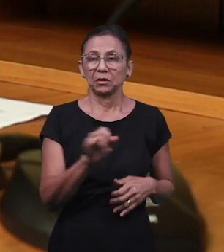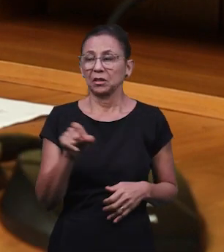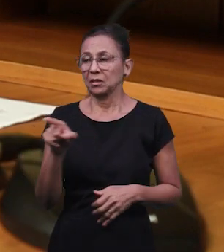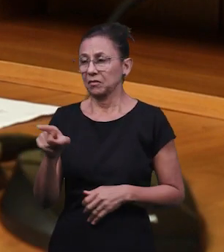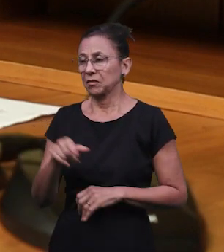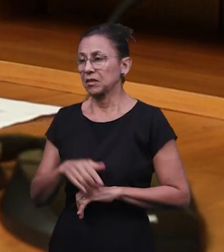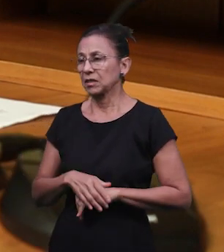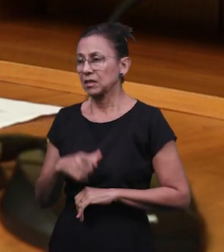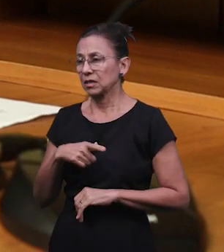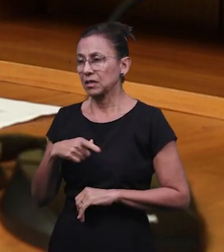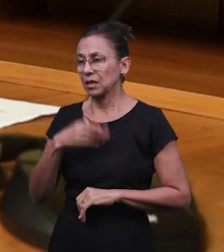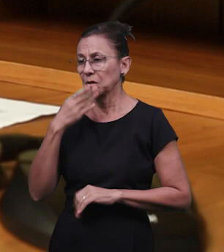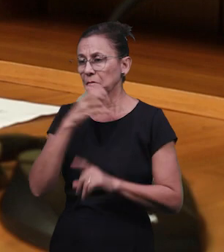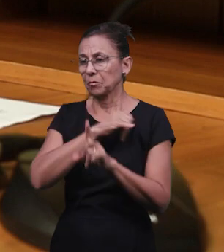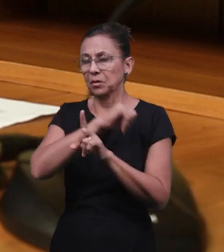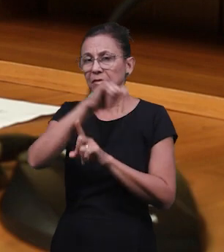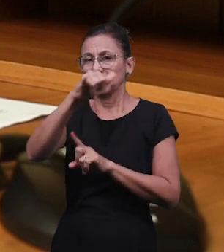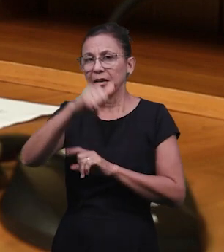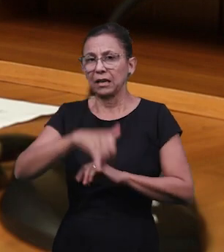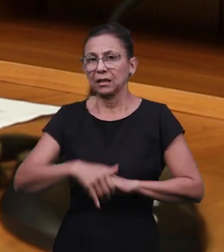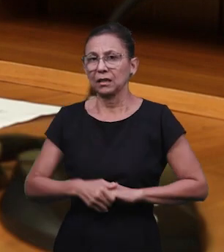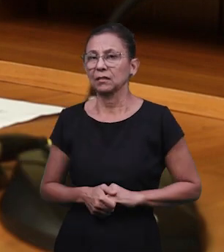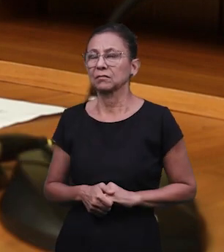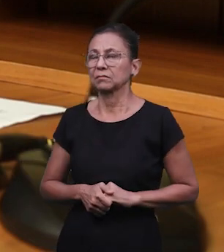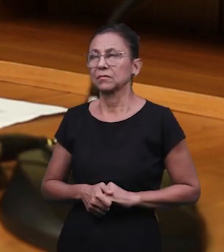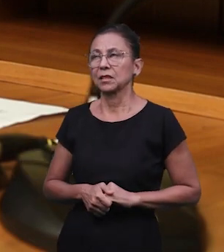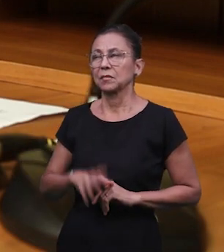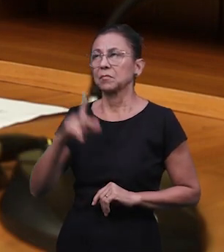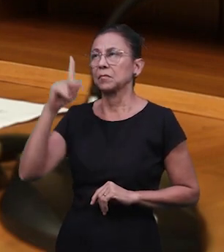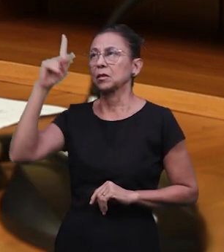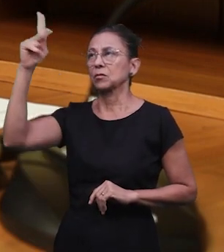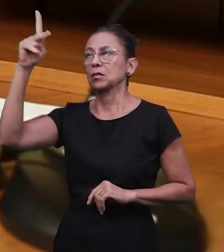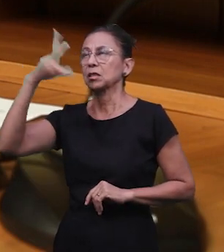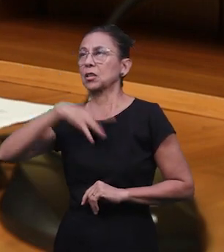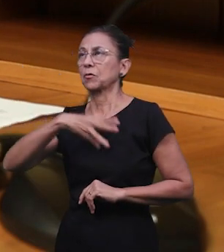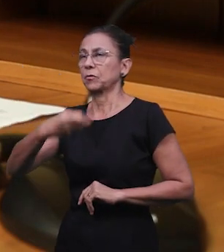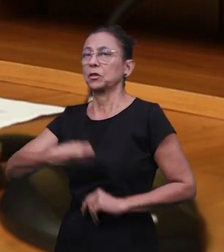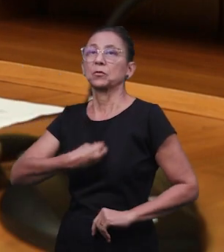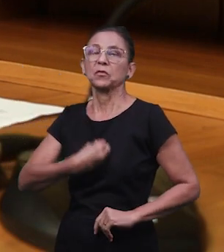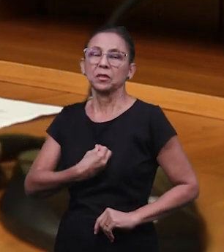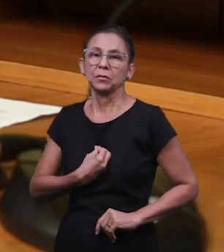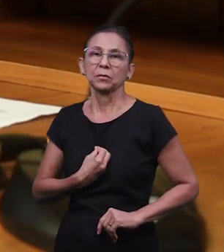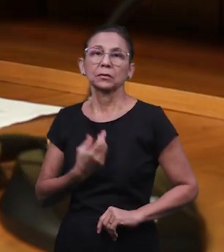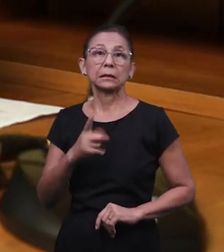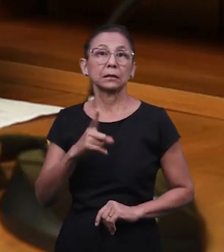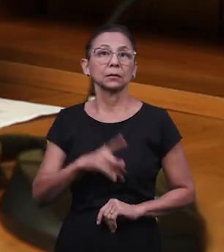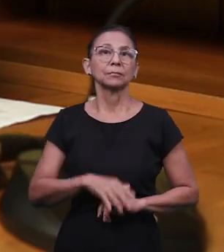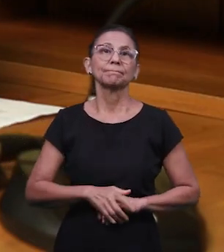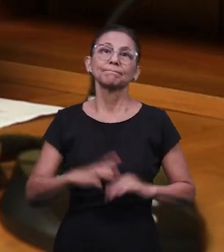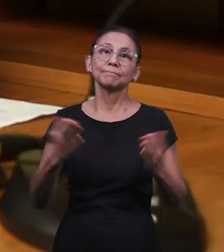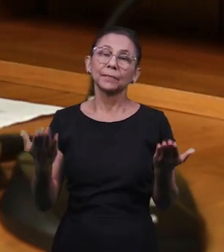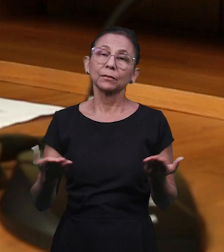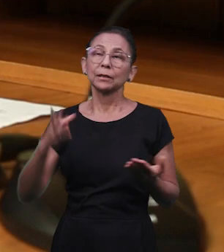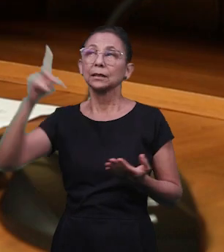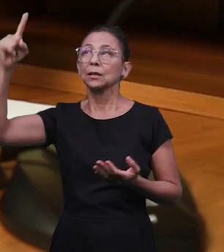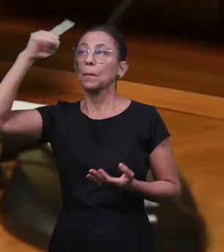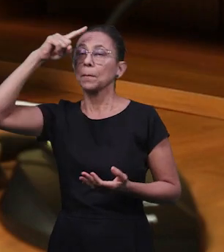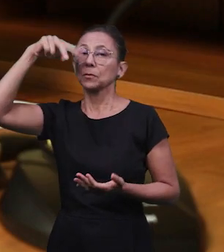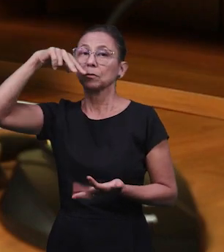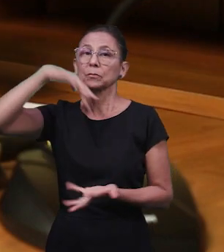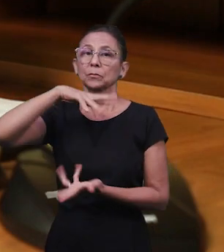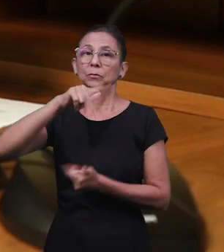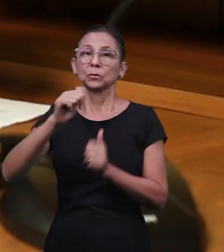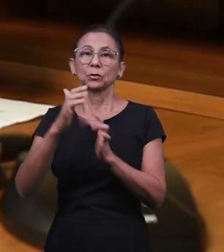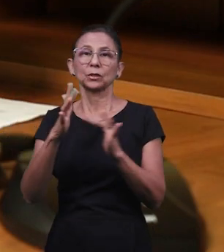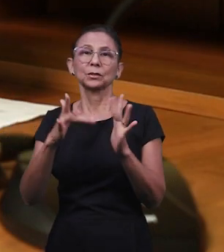um profeta, mas segurou o seu filho vivo. Uhum. Deus não fez isso. Deus pegou o preço mais alto que ele tinha e deu. Quando ele deu